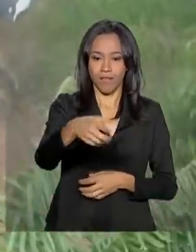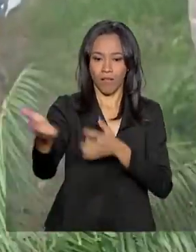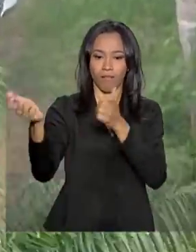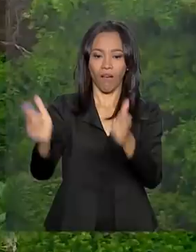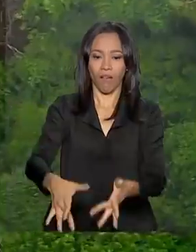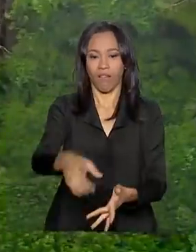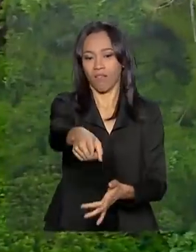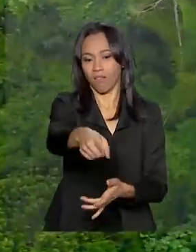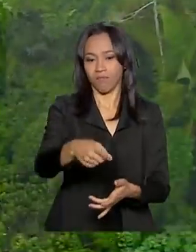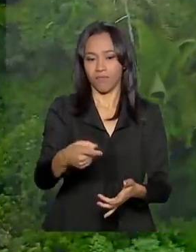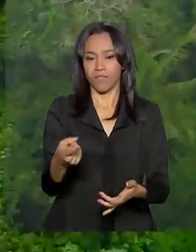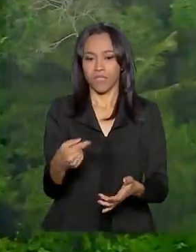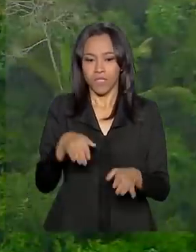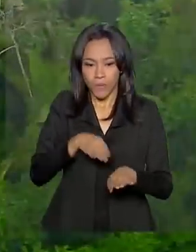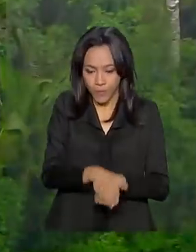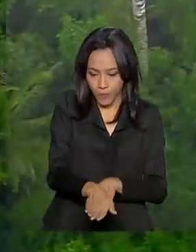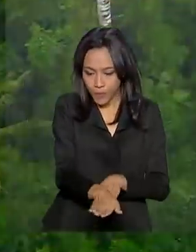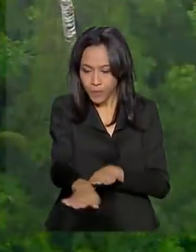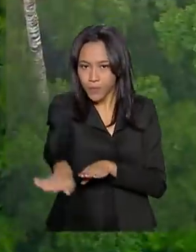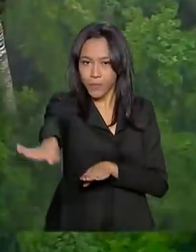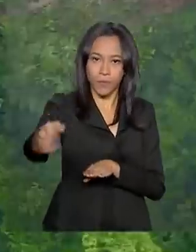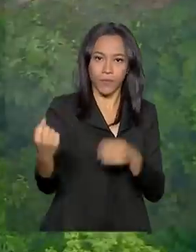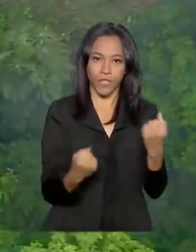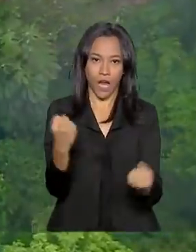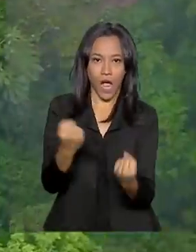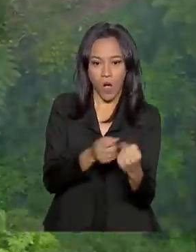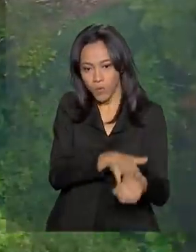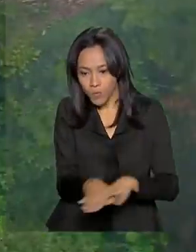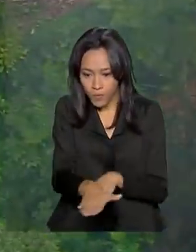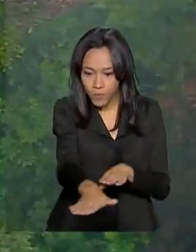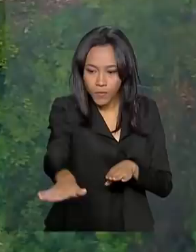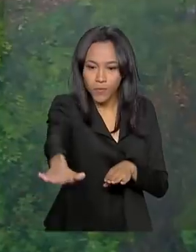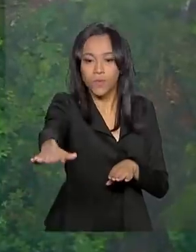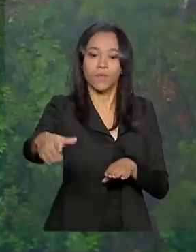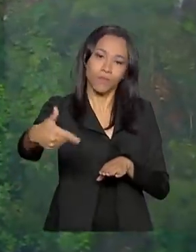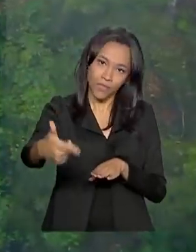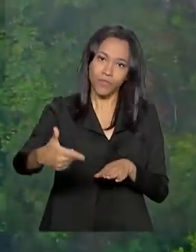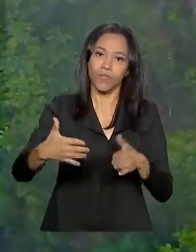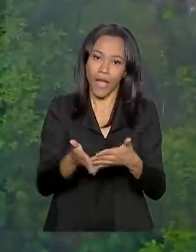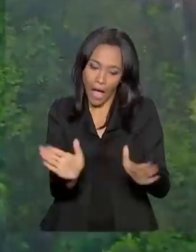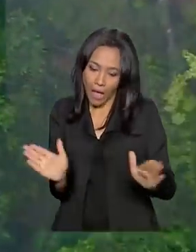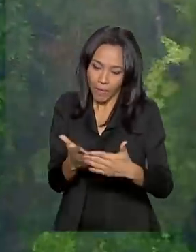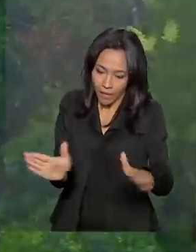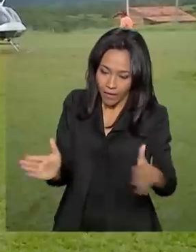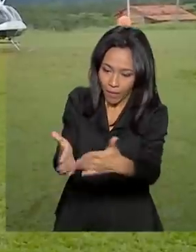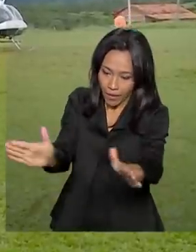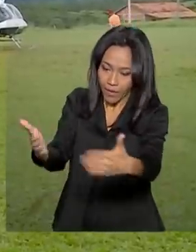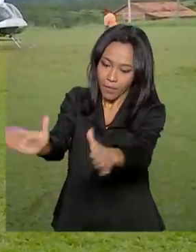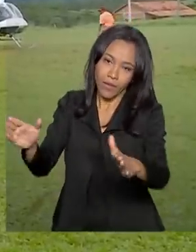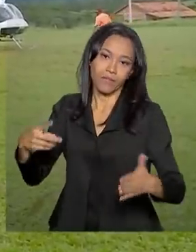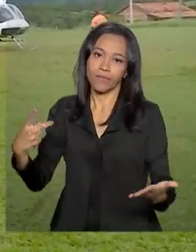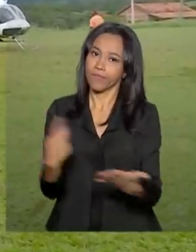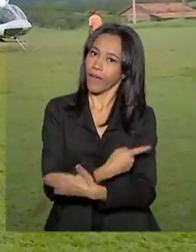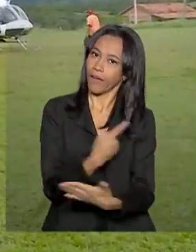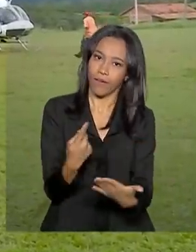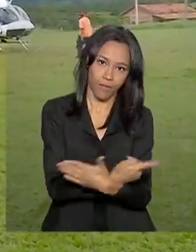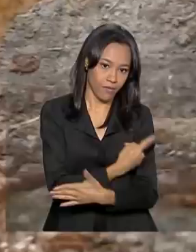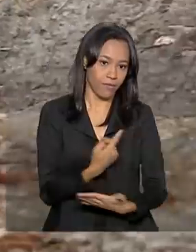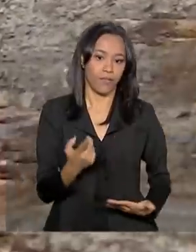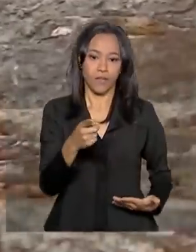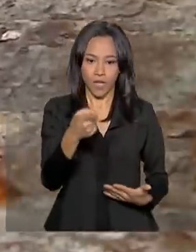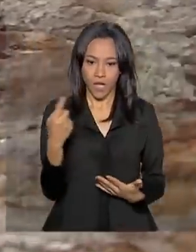trás lonas, marcas de pneu na estrada, que também foi aberta ilegalmente. Pousamos próximo